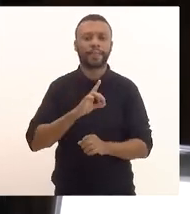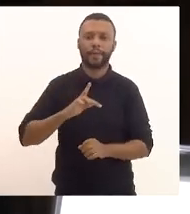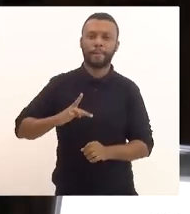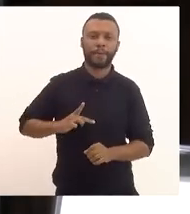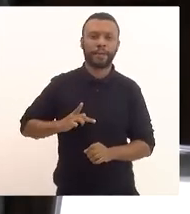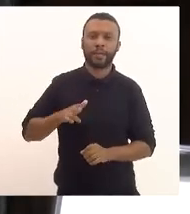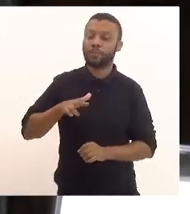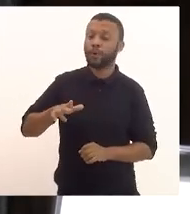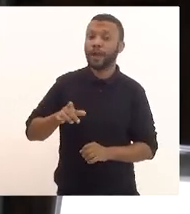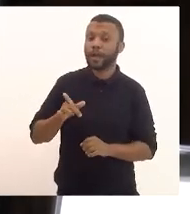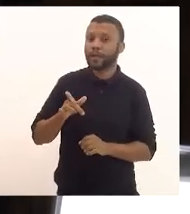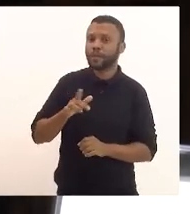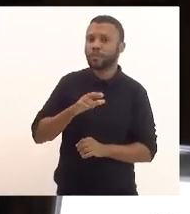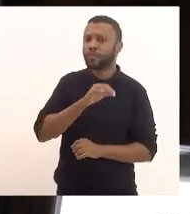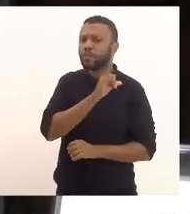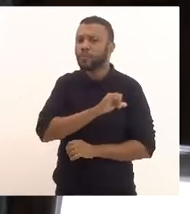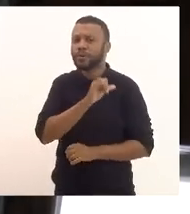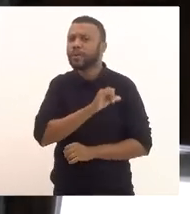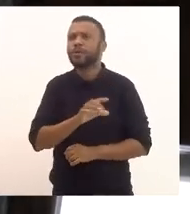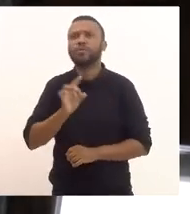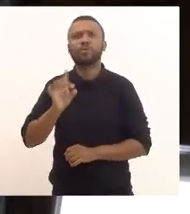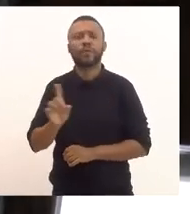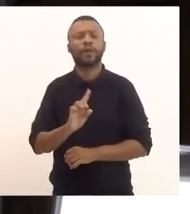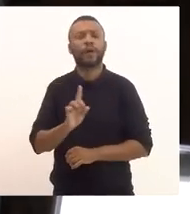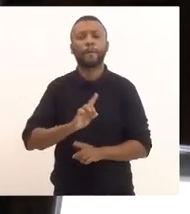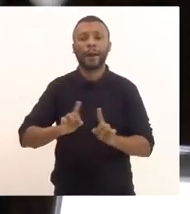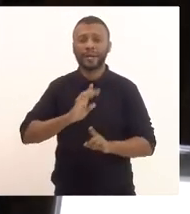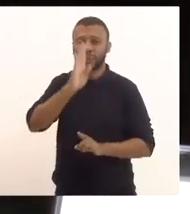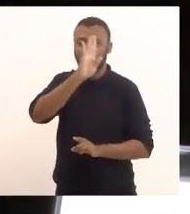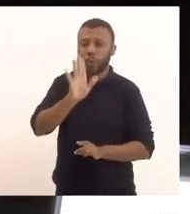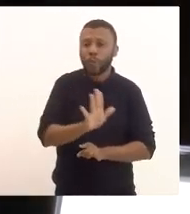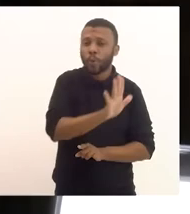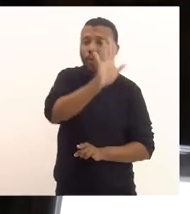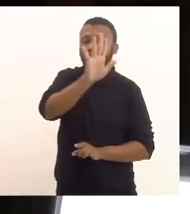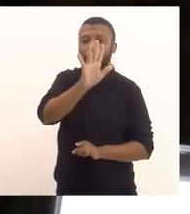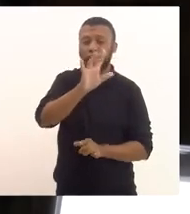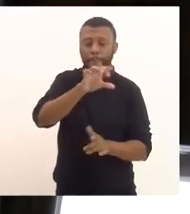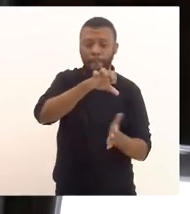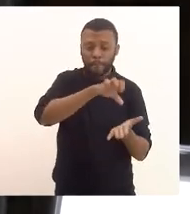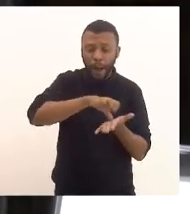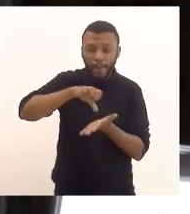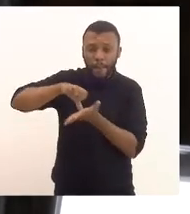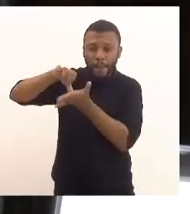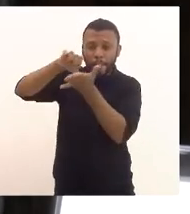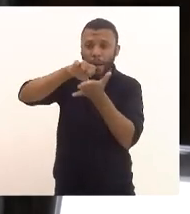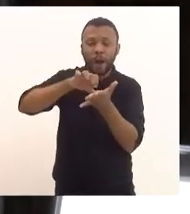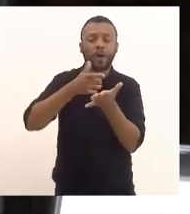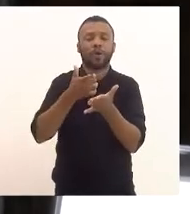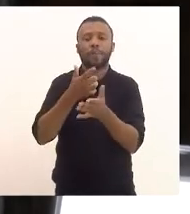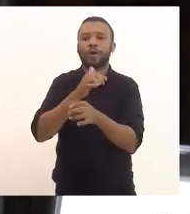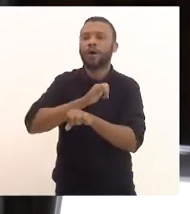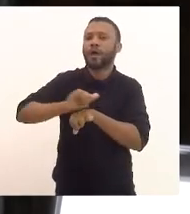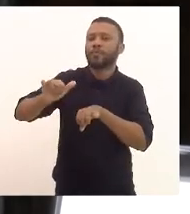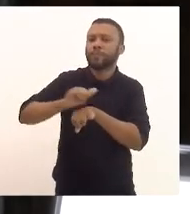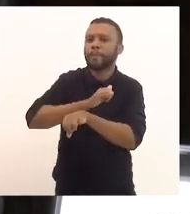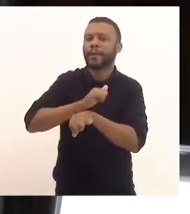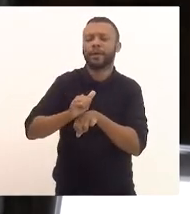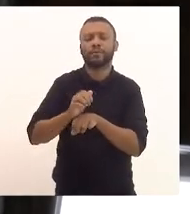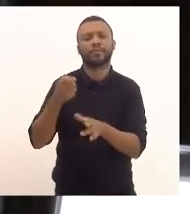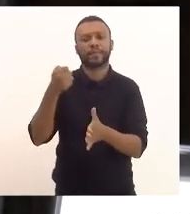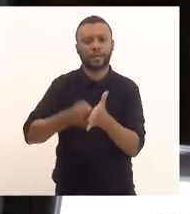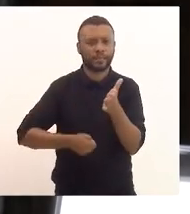Pública não só do Rio de Janeiro mas todas as defensorias do Brasil como instrumento dessa luta por direitos